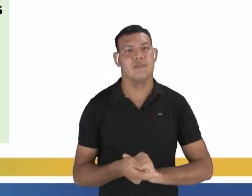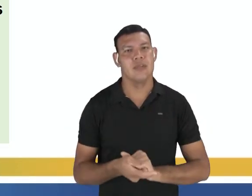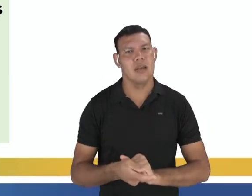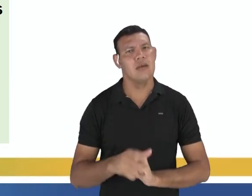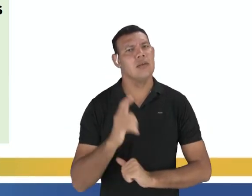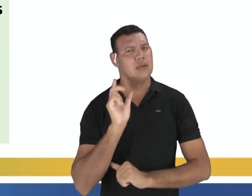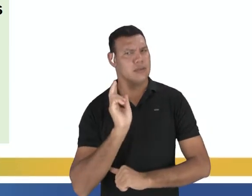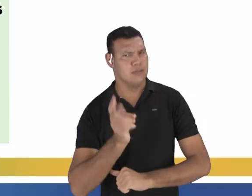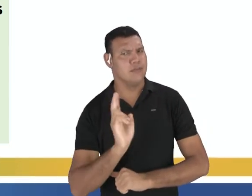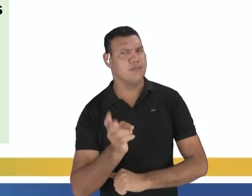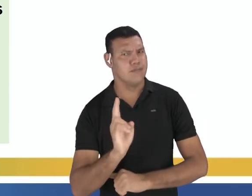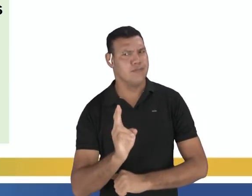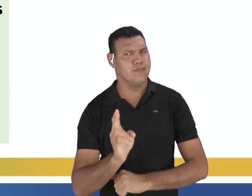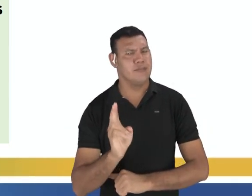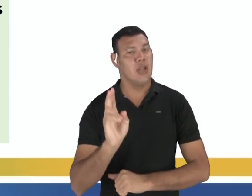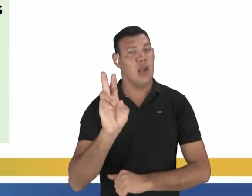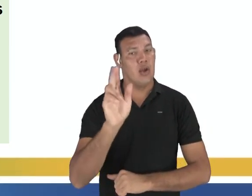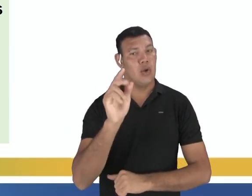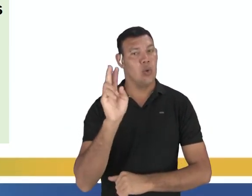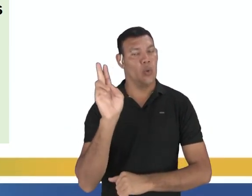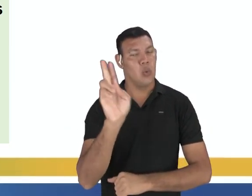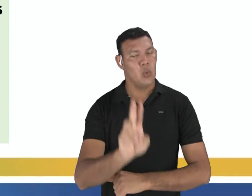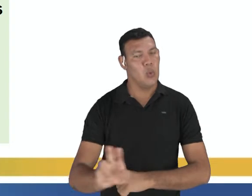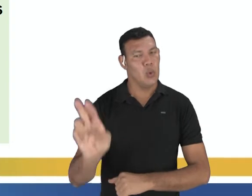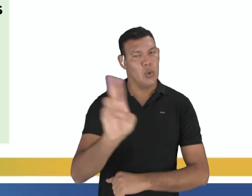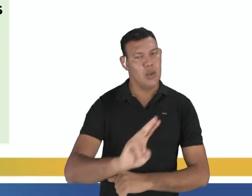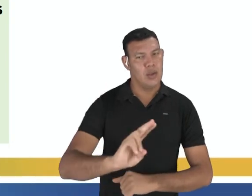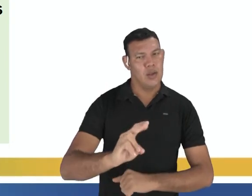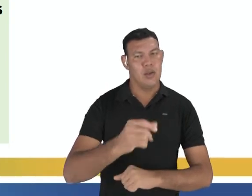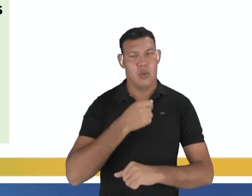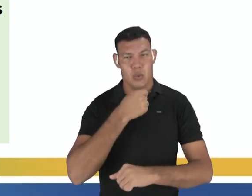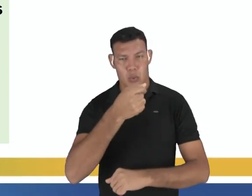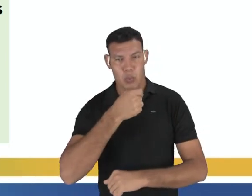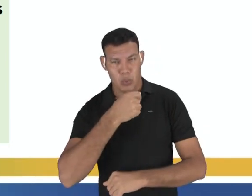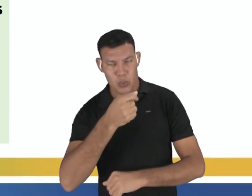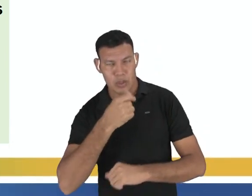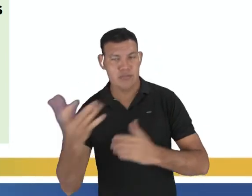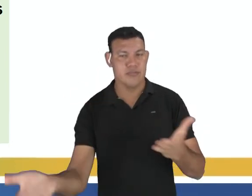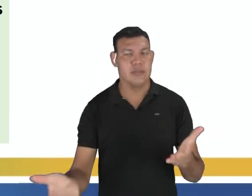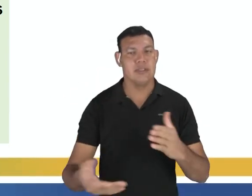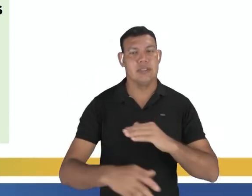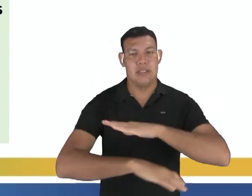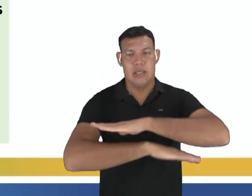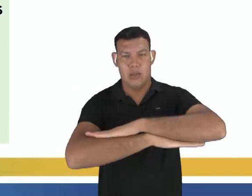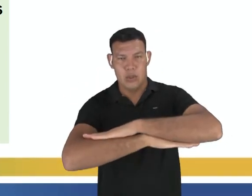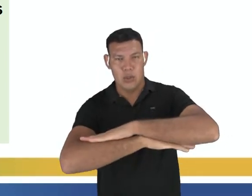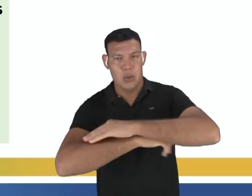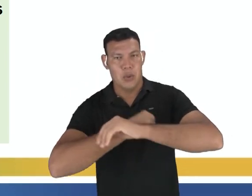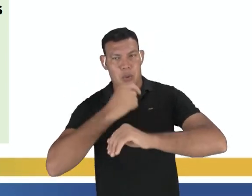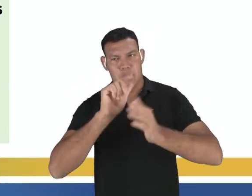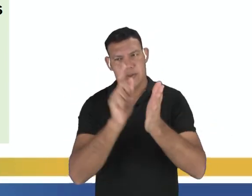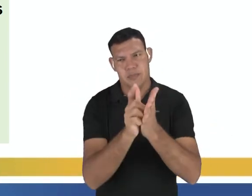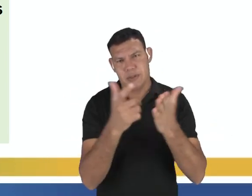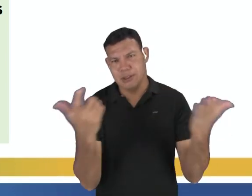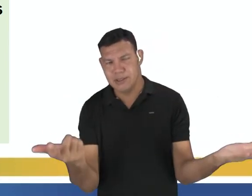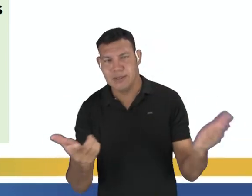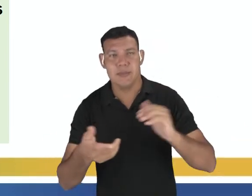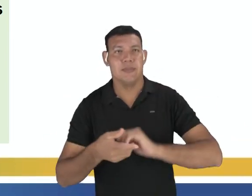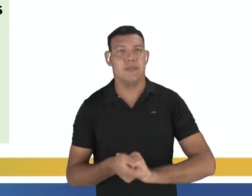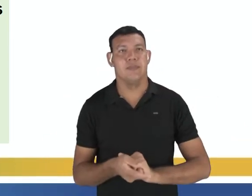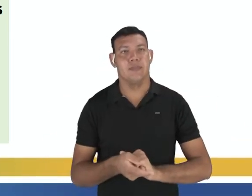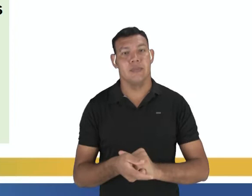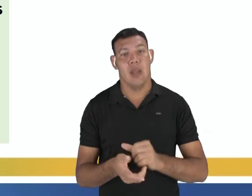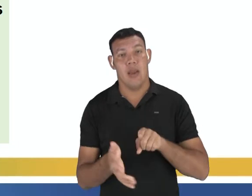bastante usado nos noticiários, né, nas reportagens. Energia limpa, né? O que quer dizer isso? Questão número 6.